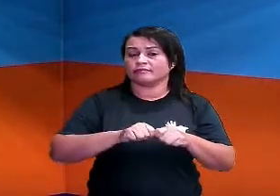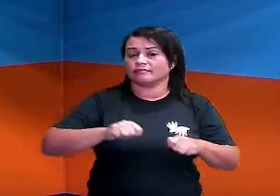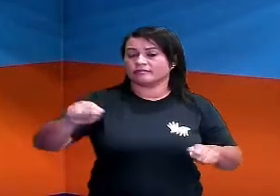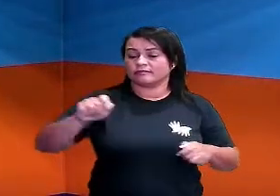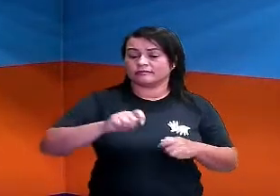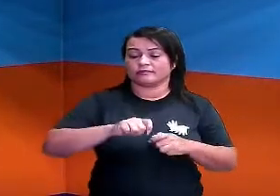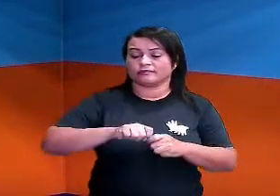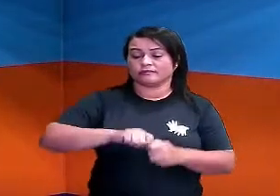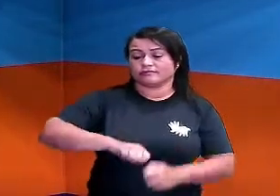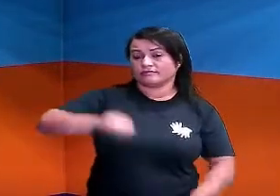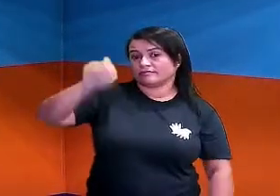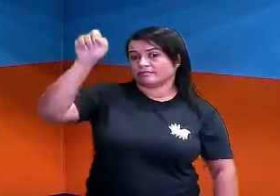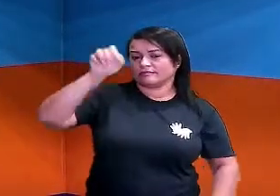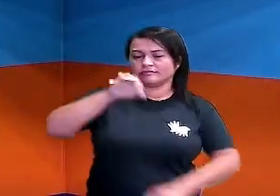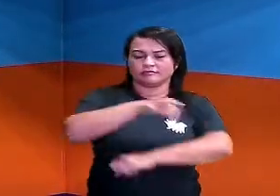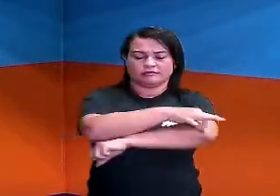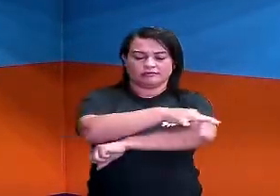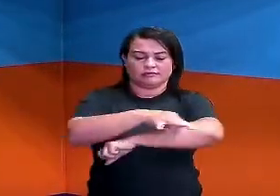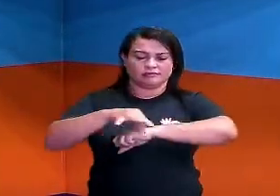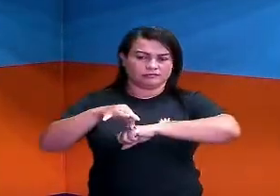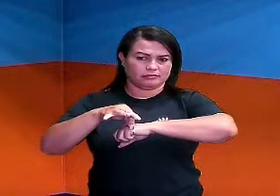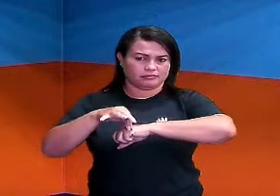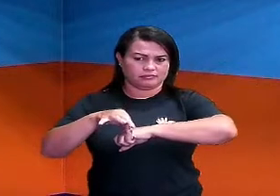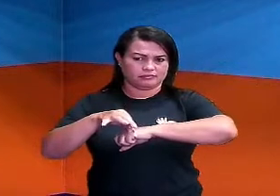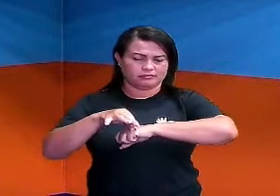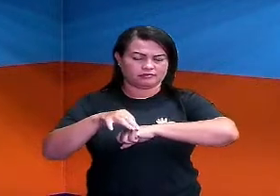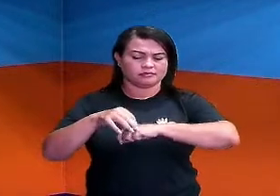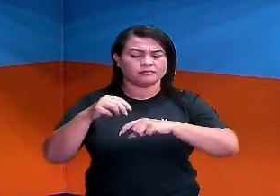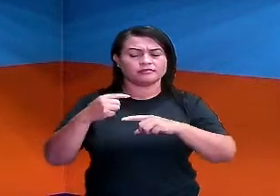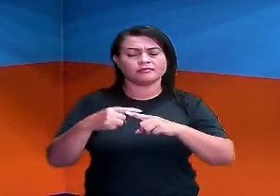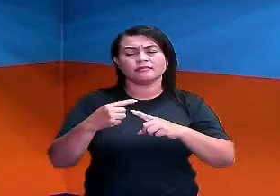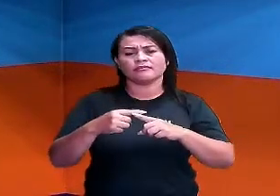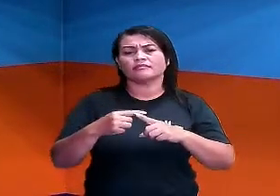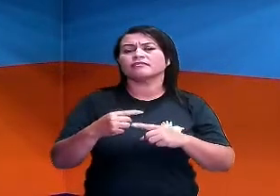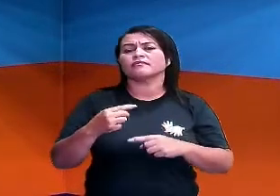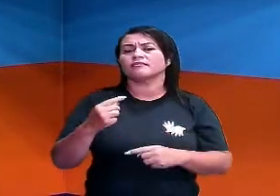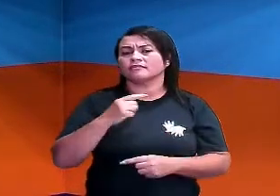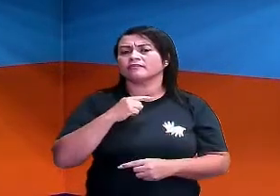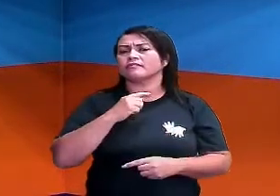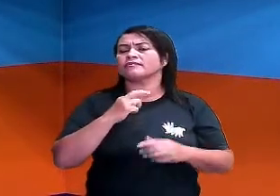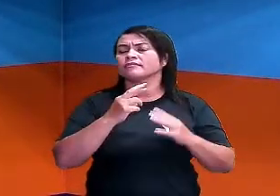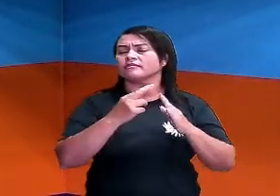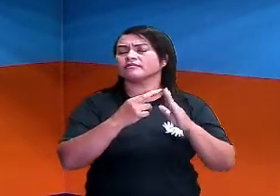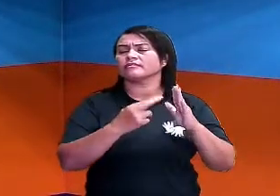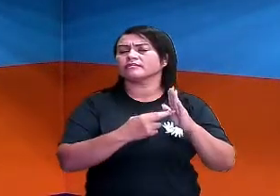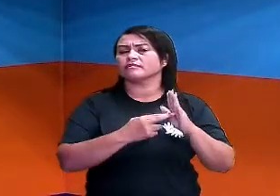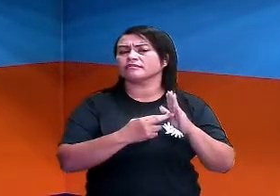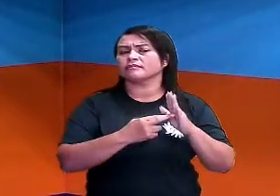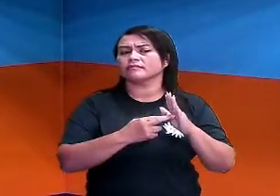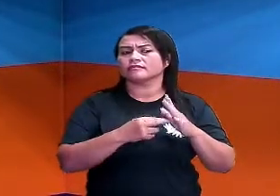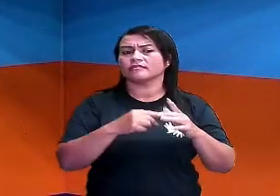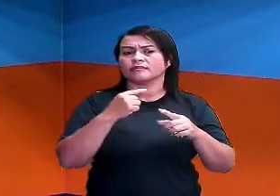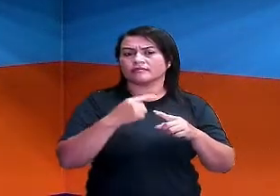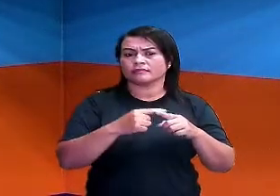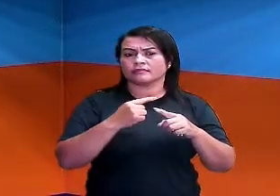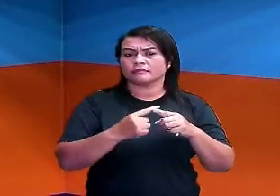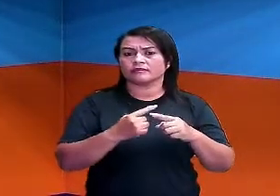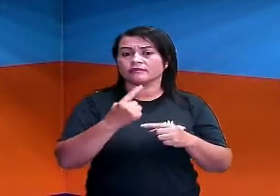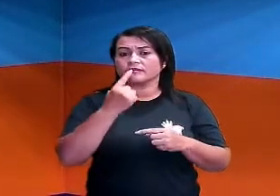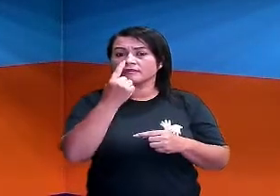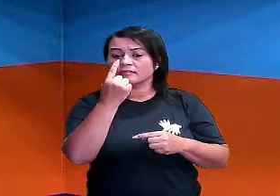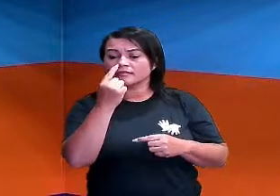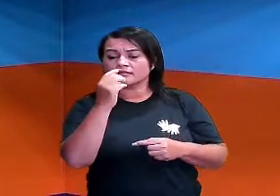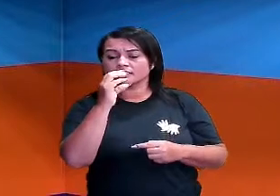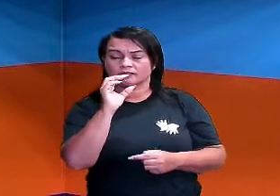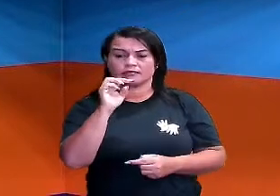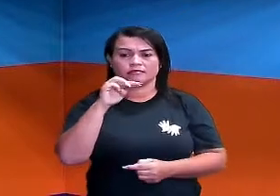métrica e a régua, tá certo? Por que elas são padronizadas? Porque 1 centímetro vai